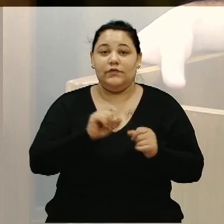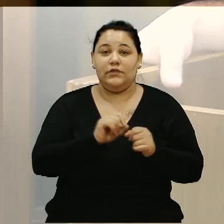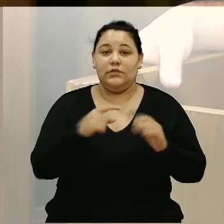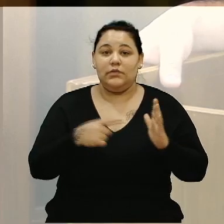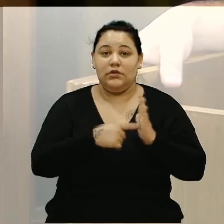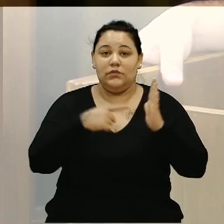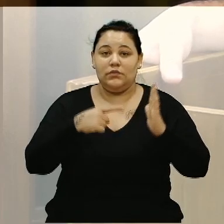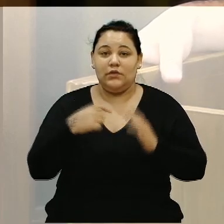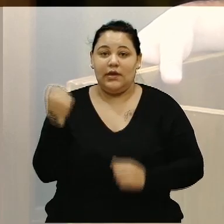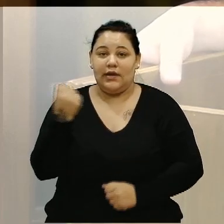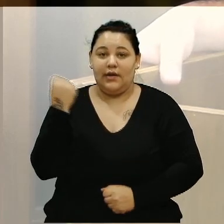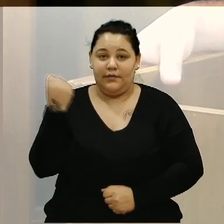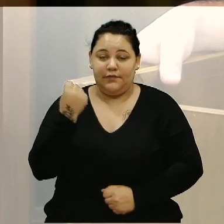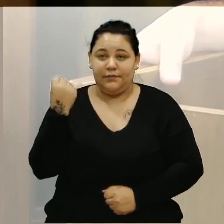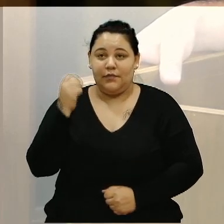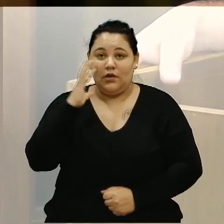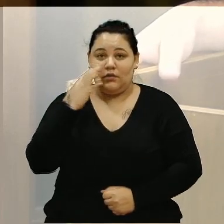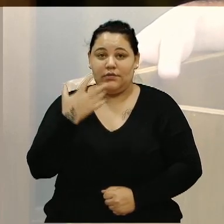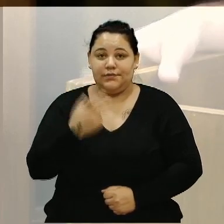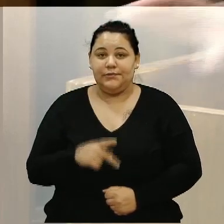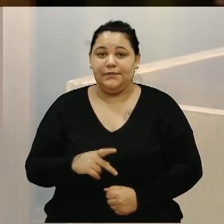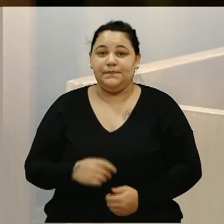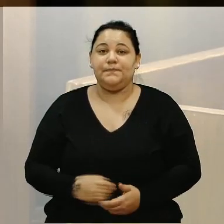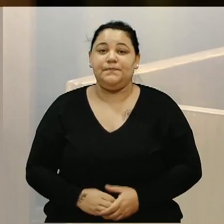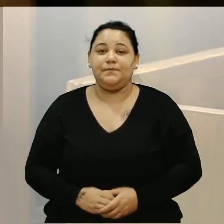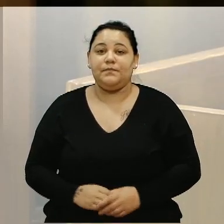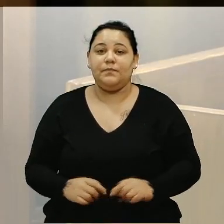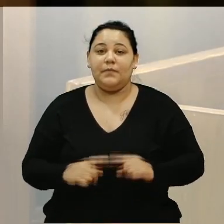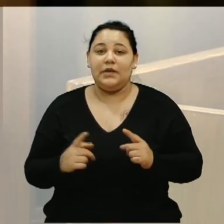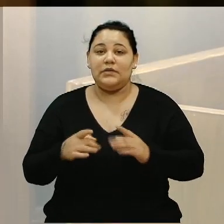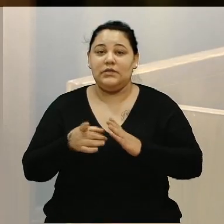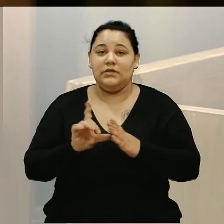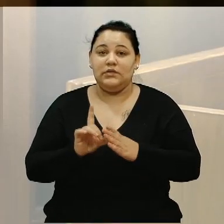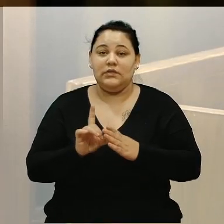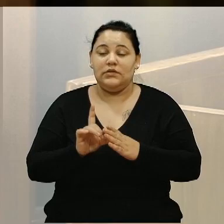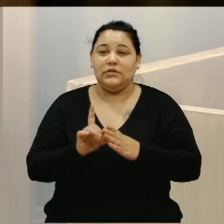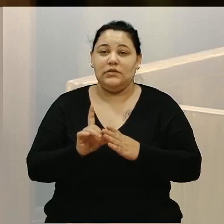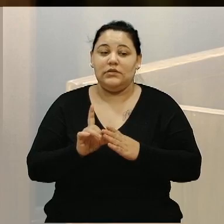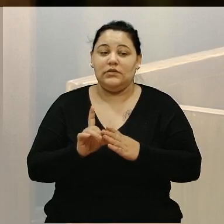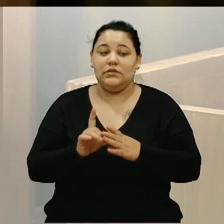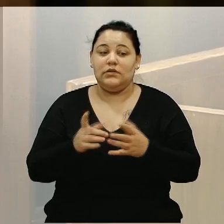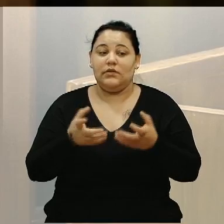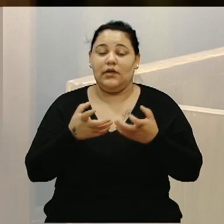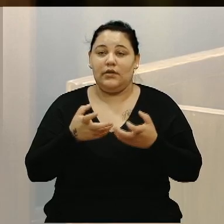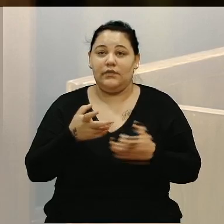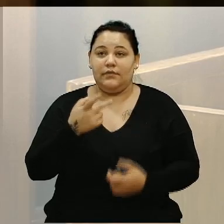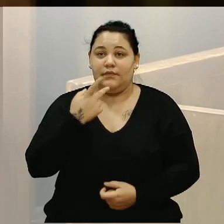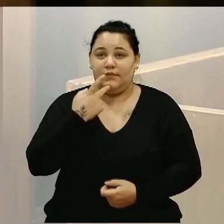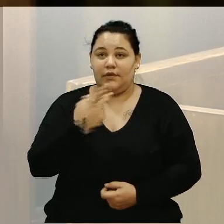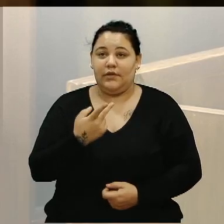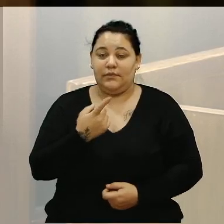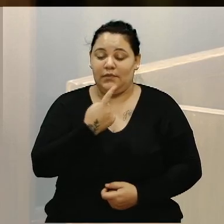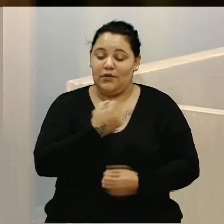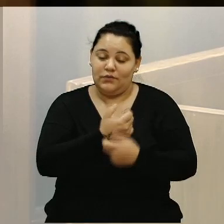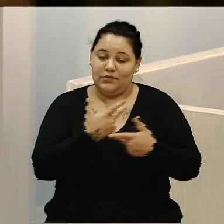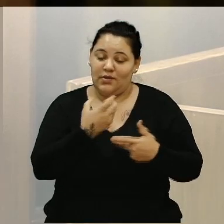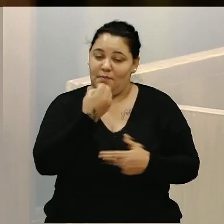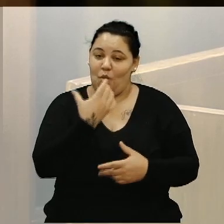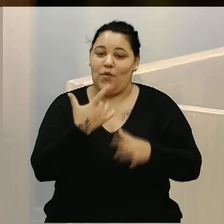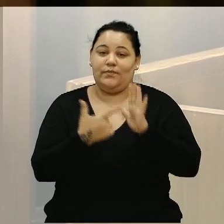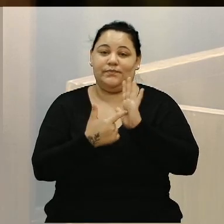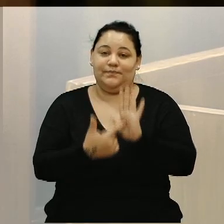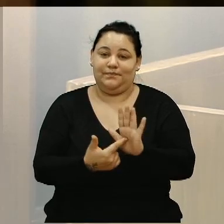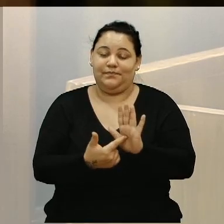do que está acontecendo na nossa cidade. Mas antes disso eu quero fazer uma fala boa e mostrar algo